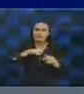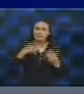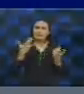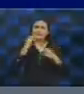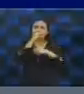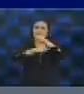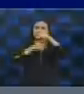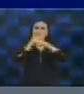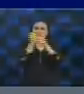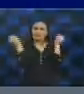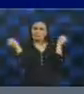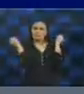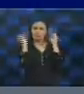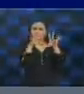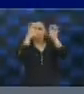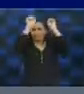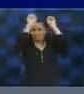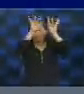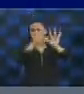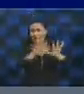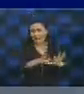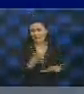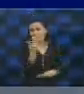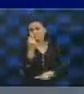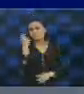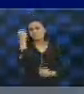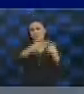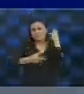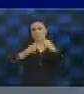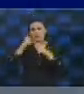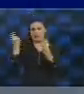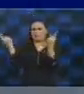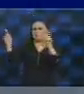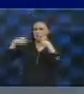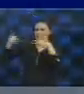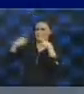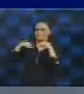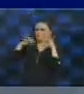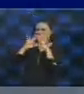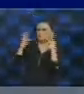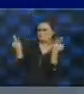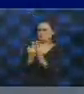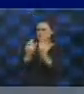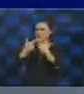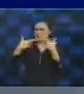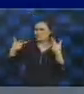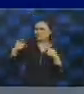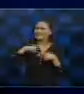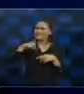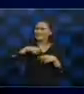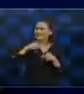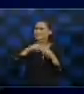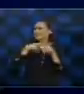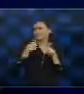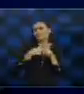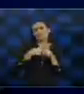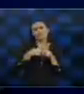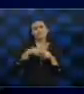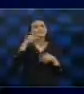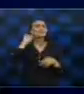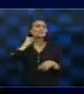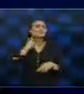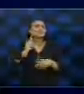está enxurrada de baixaria, de ofensas, de ataque à minha família por uma campanha suja que não serve a nada.